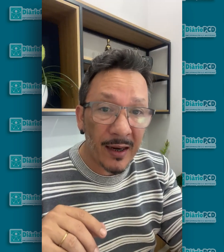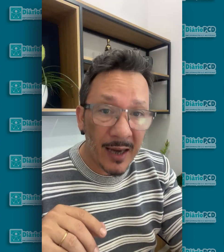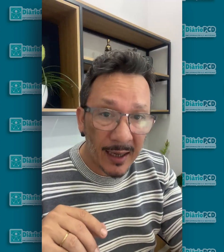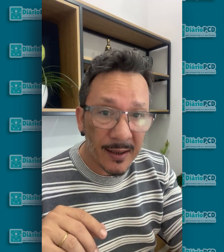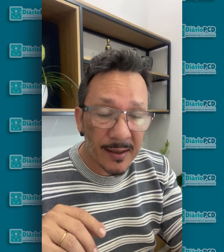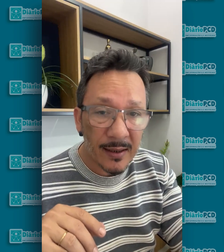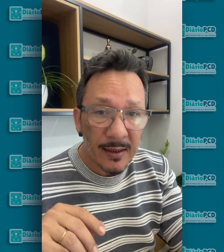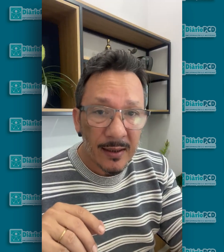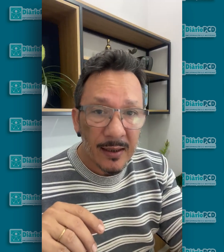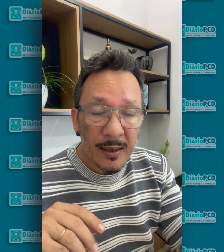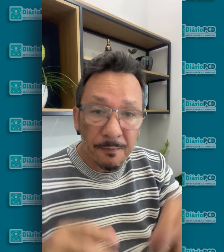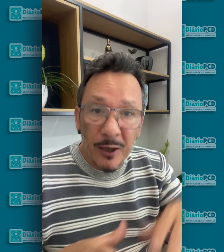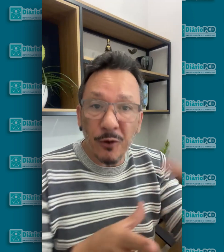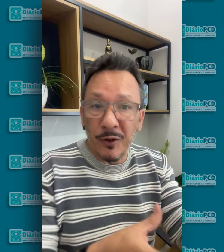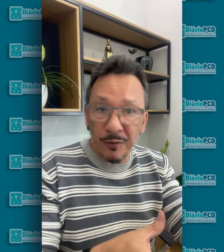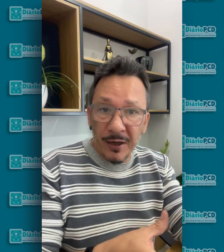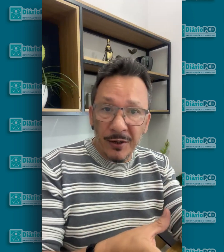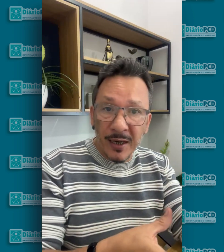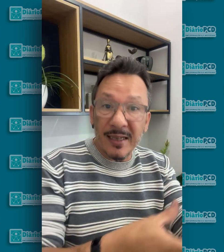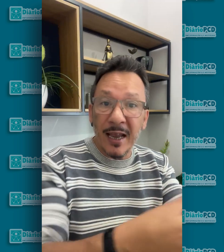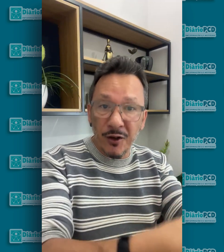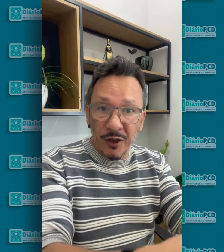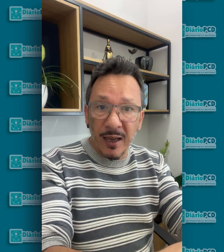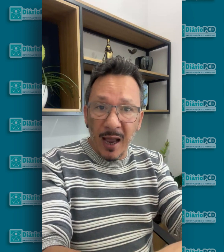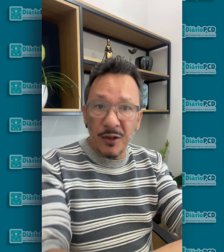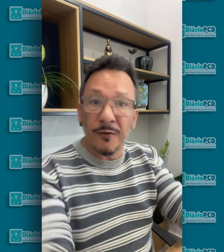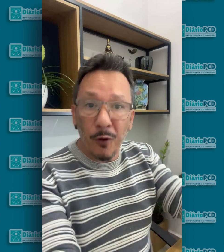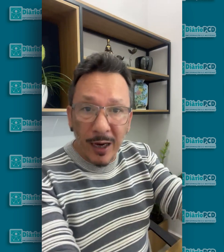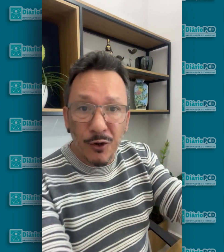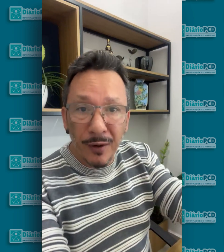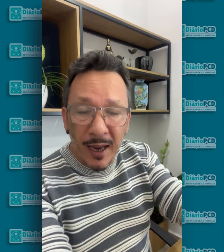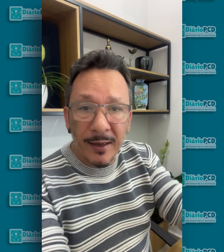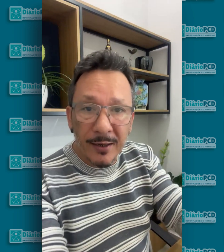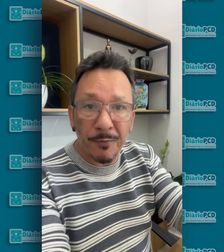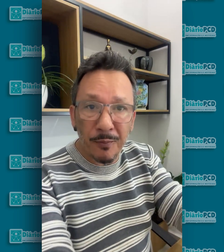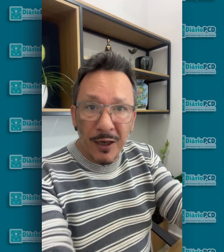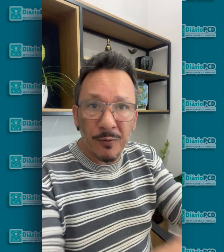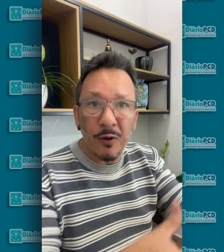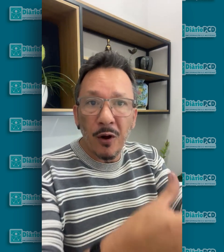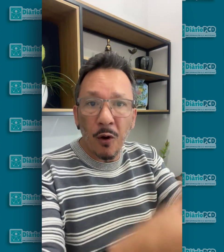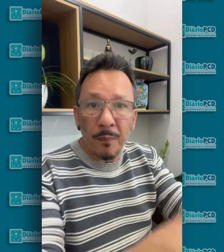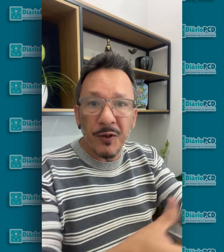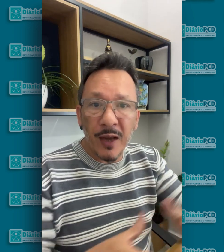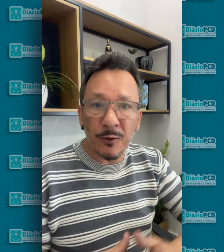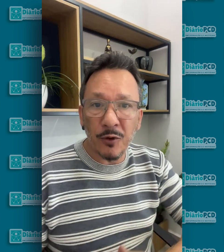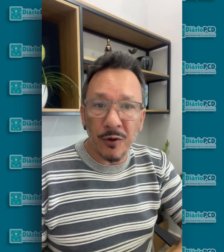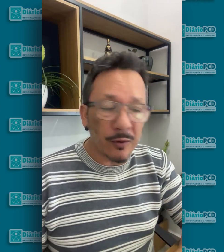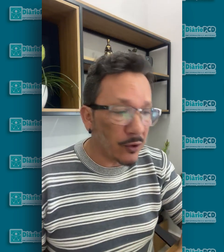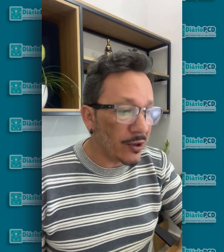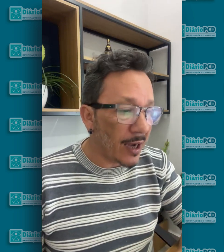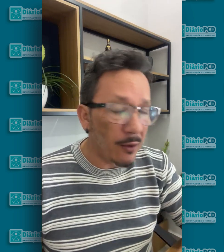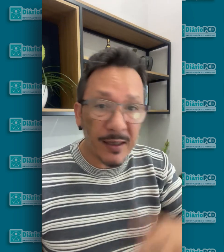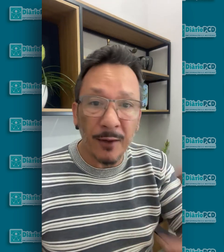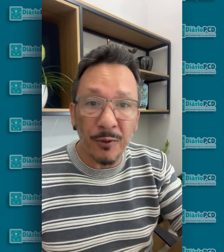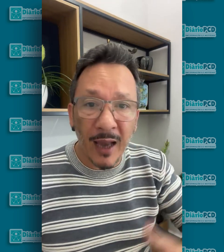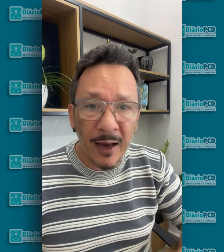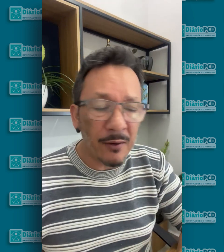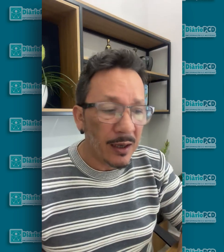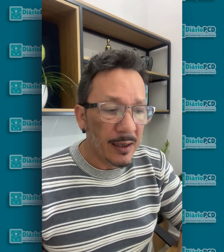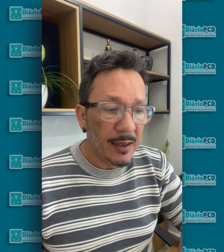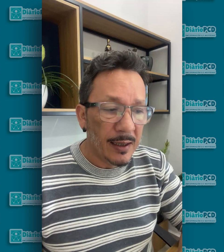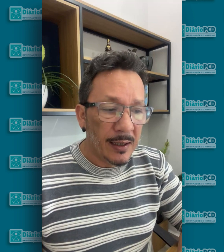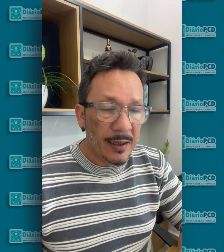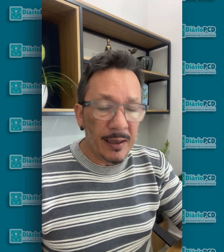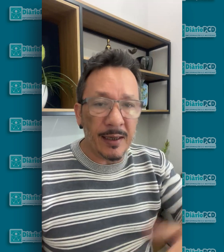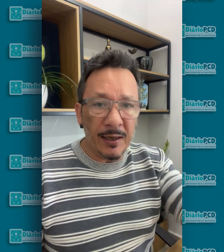ou afiliadas, pessoas jurídicas, entidades vocacionadas para o mesmo objeto social,